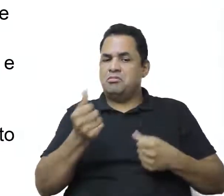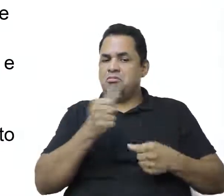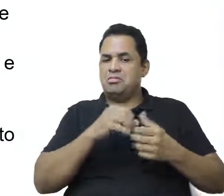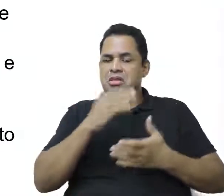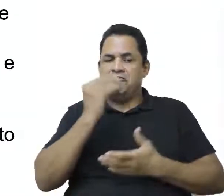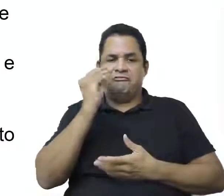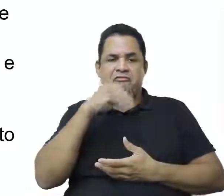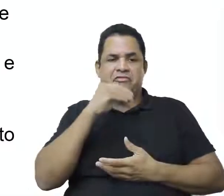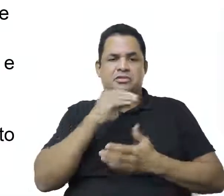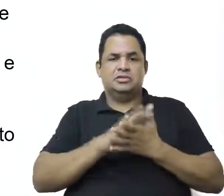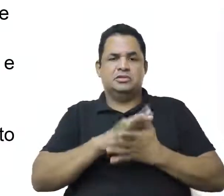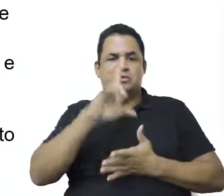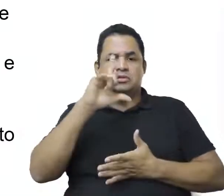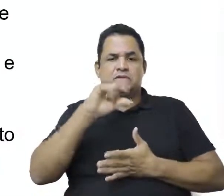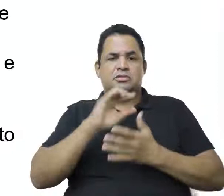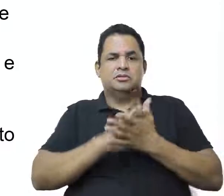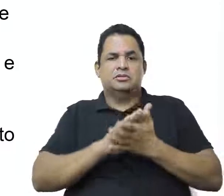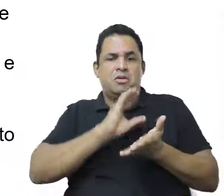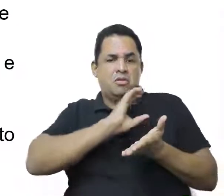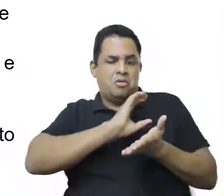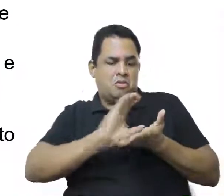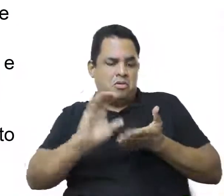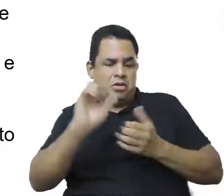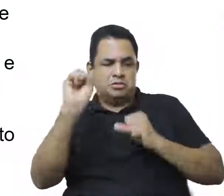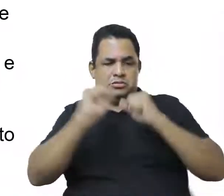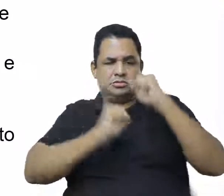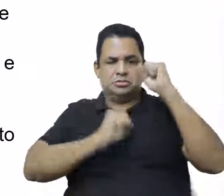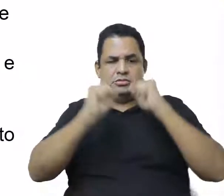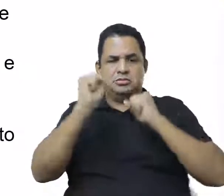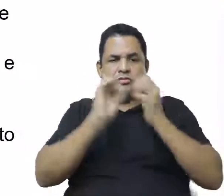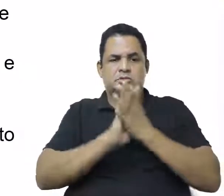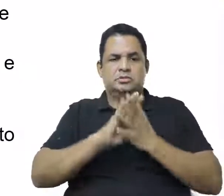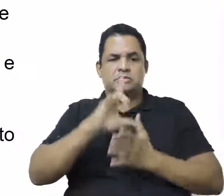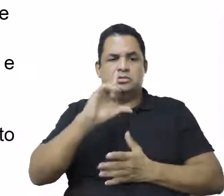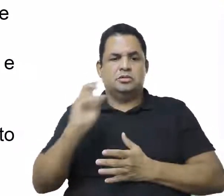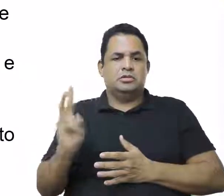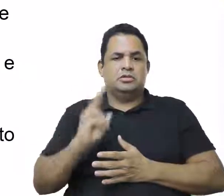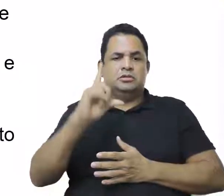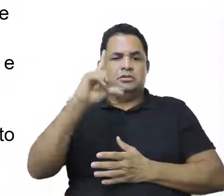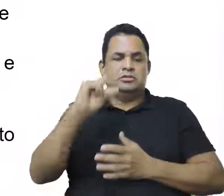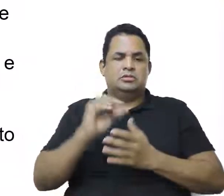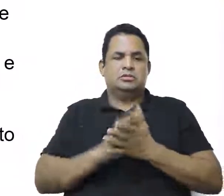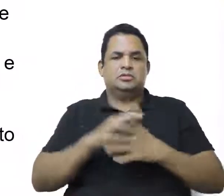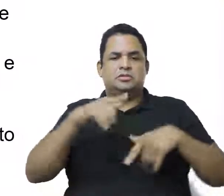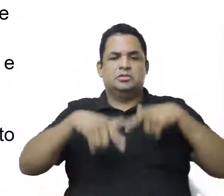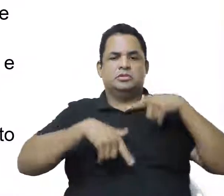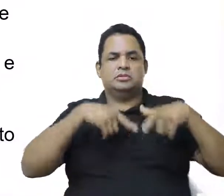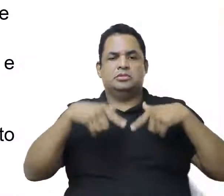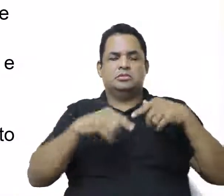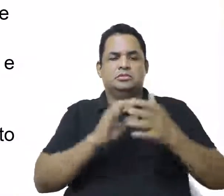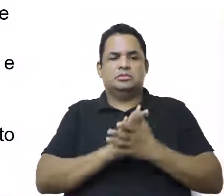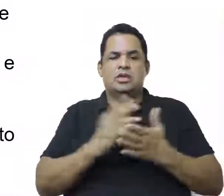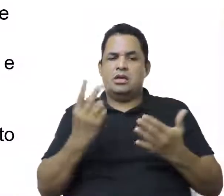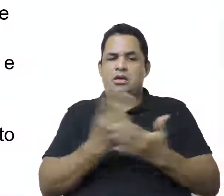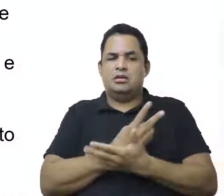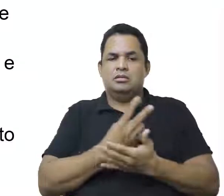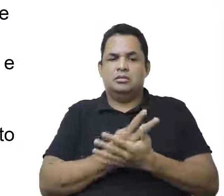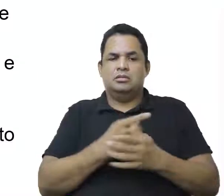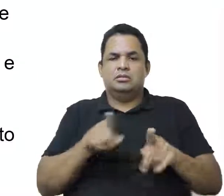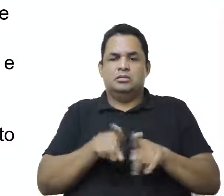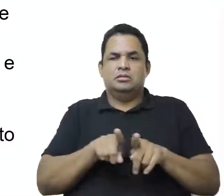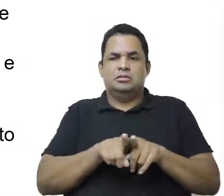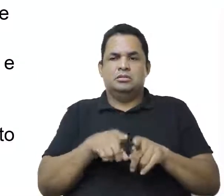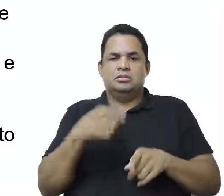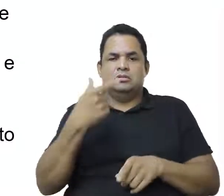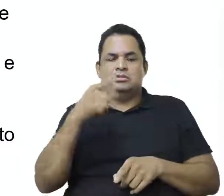C, diminuição dos investimentos industriais e desvalorização dos postos qualificados, não, está tudo errado também.